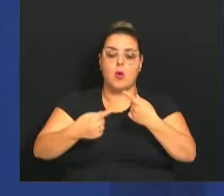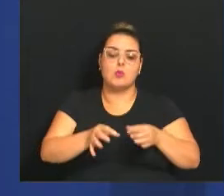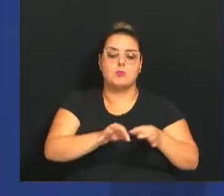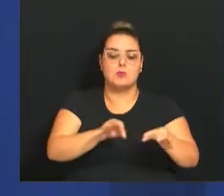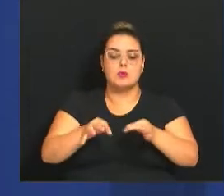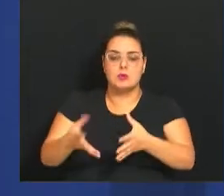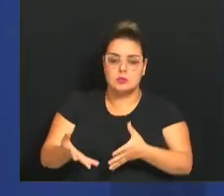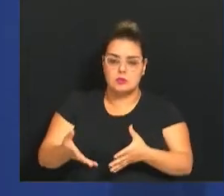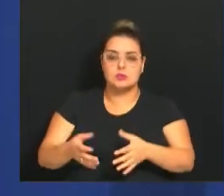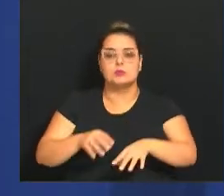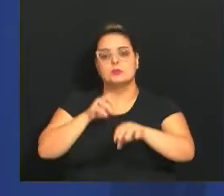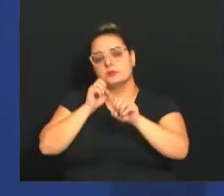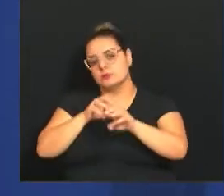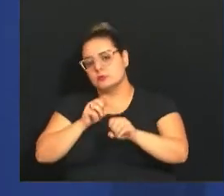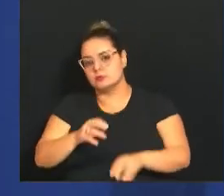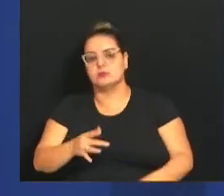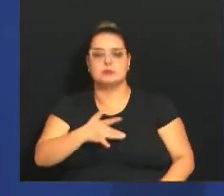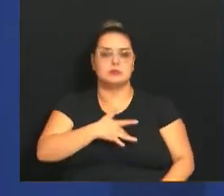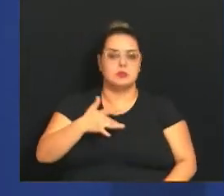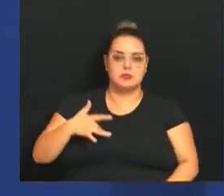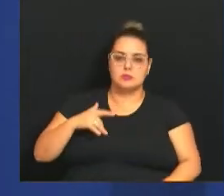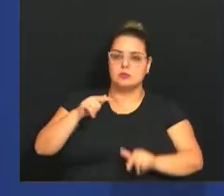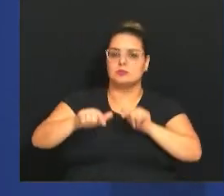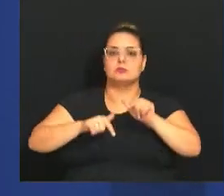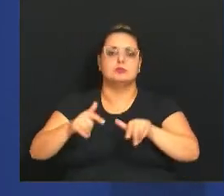tratam da educação, saúde, trabalho,